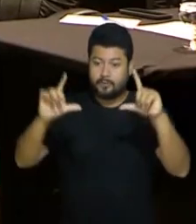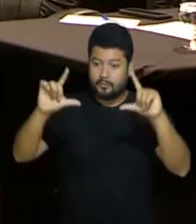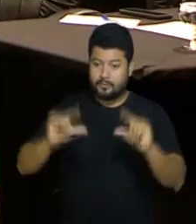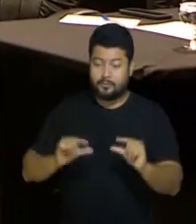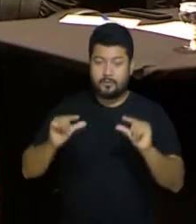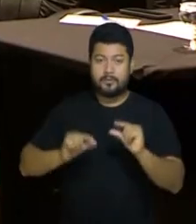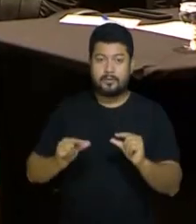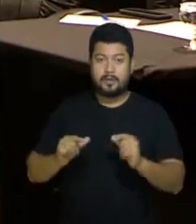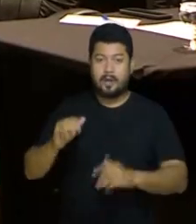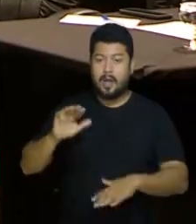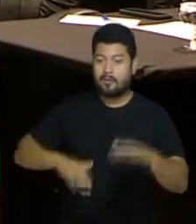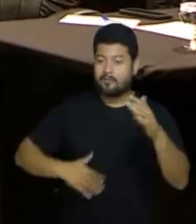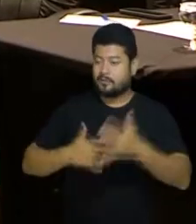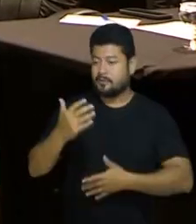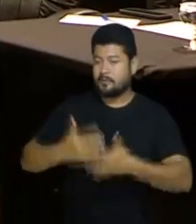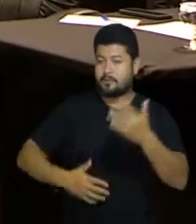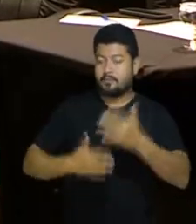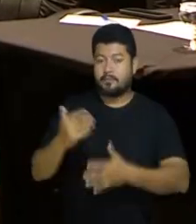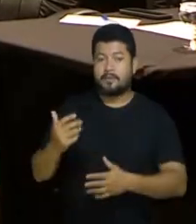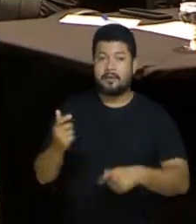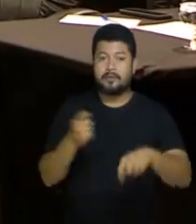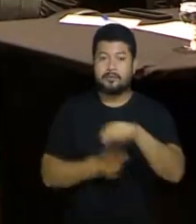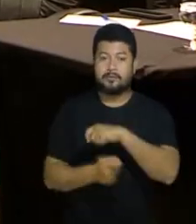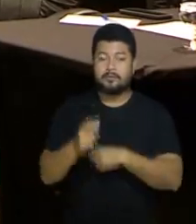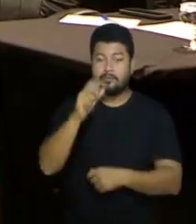as administrações municipais. Muito obrigado, parabéns.